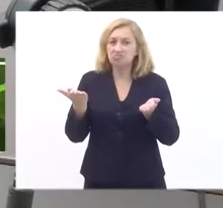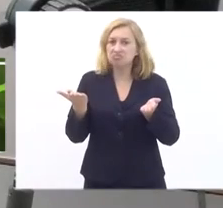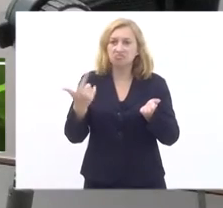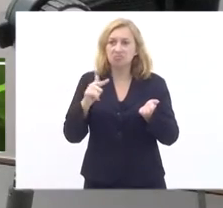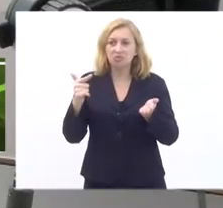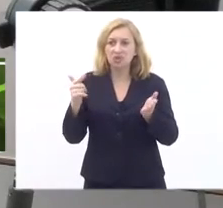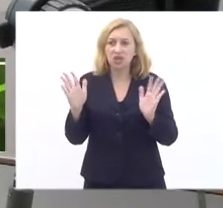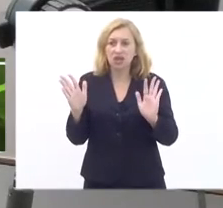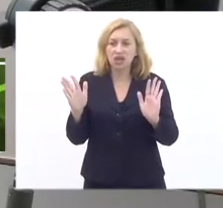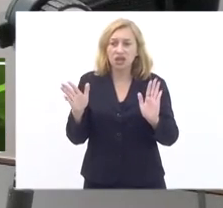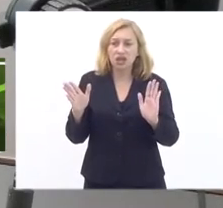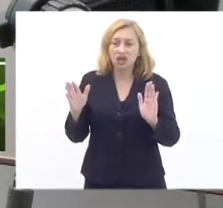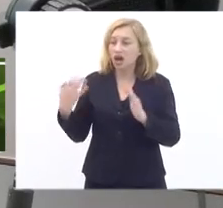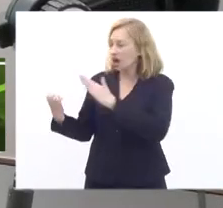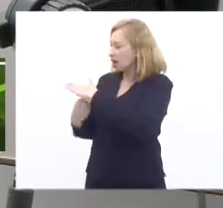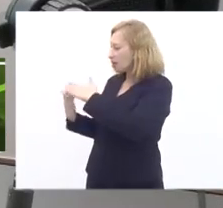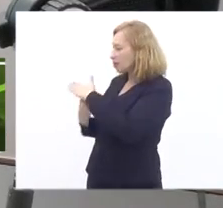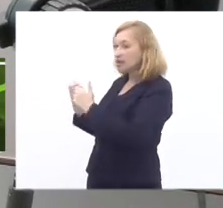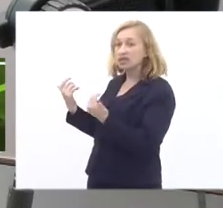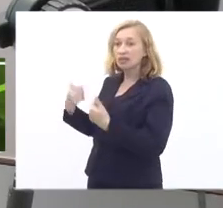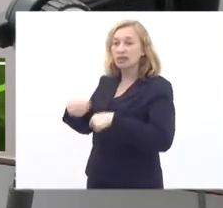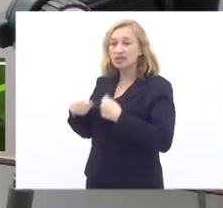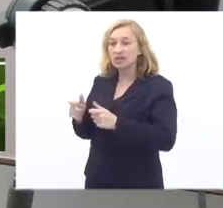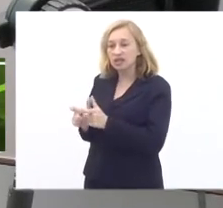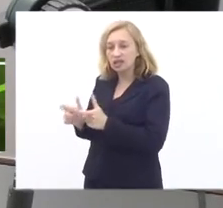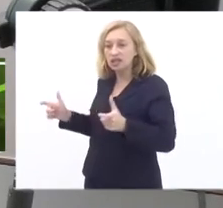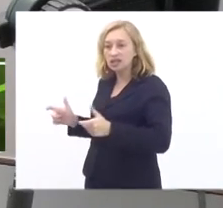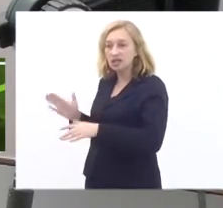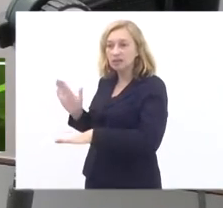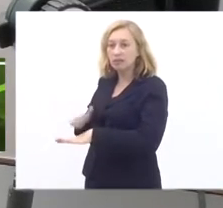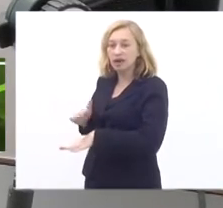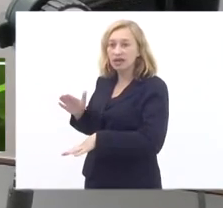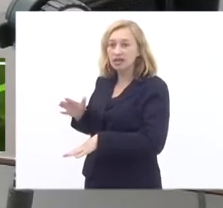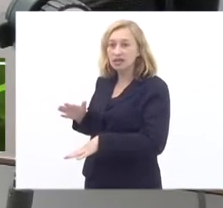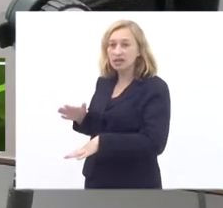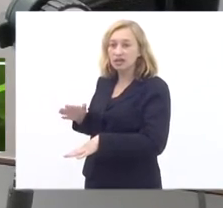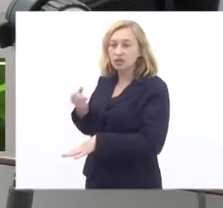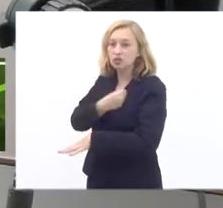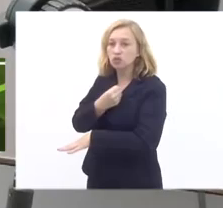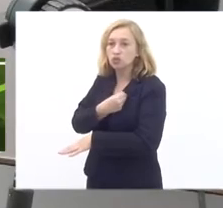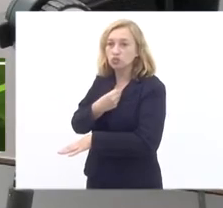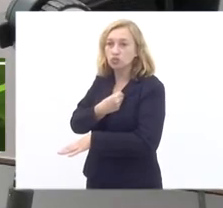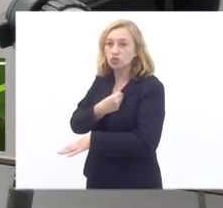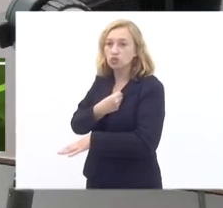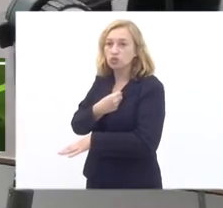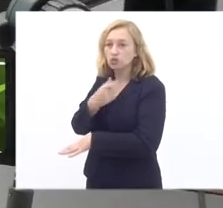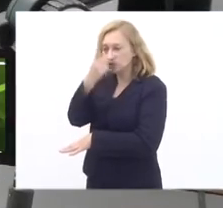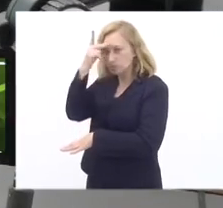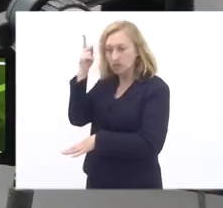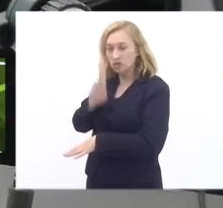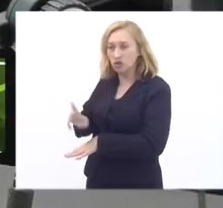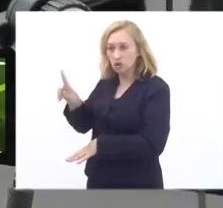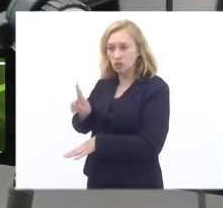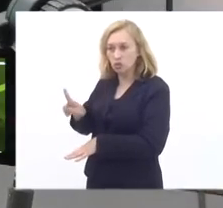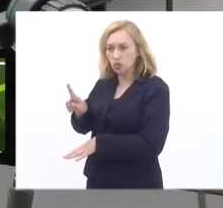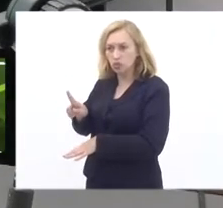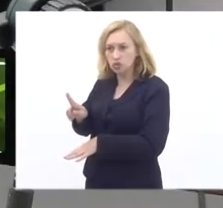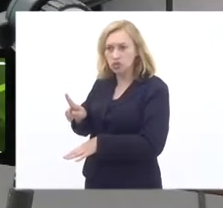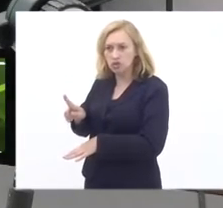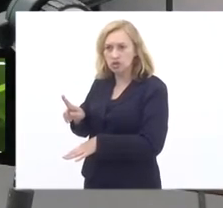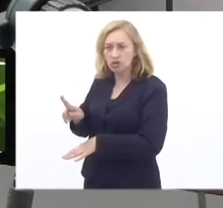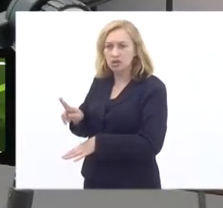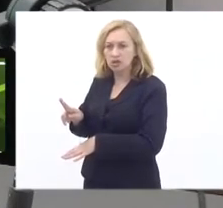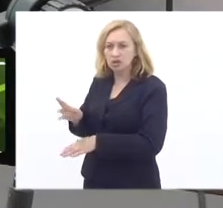A Supervia está precisando crescer sua demanda para o volume de passageiros